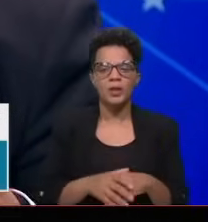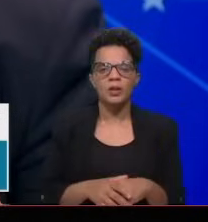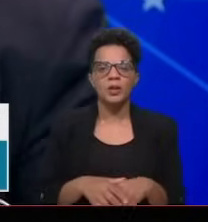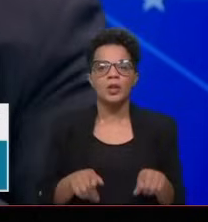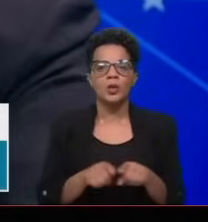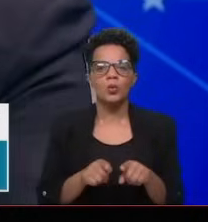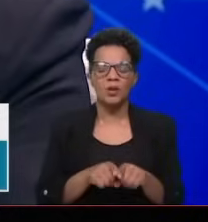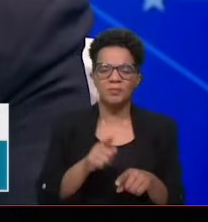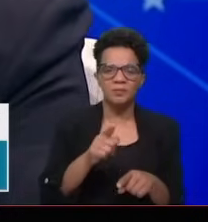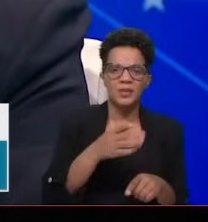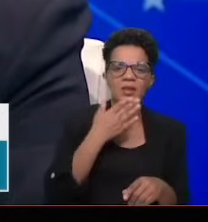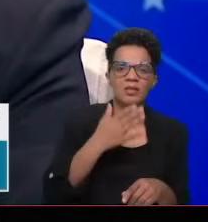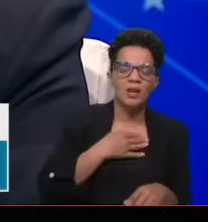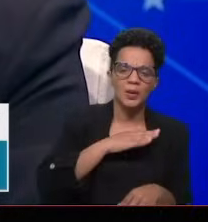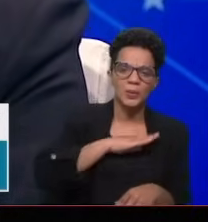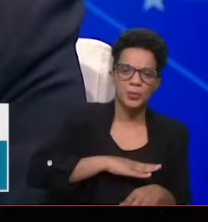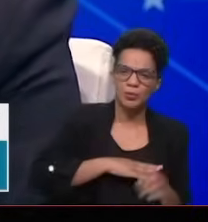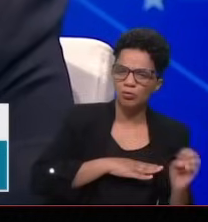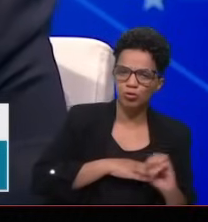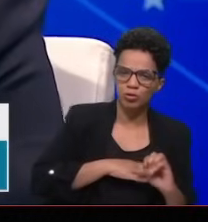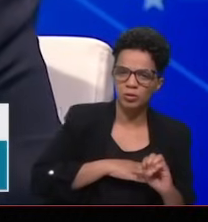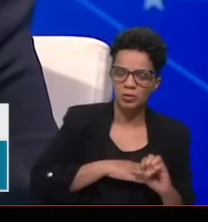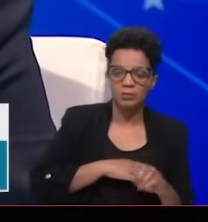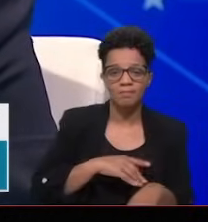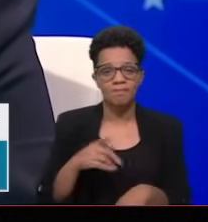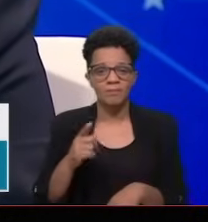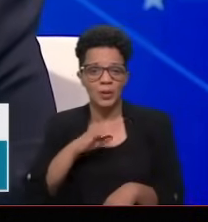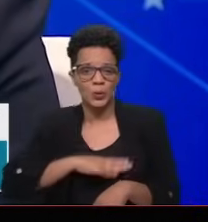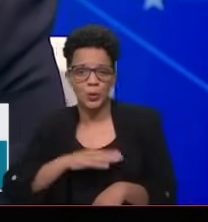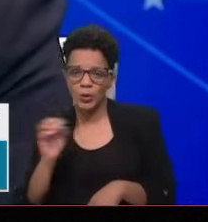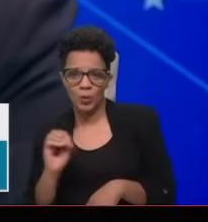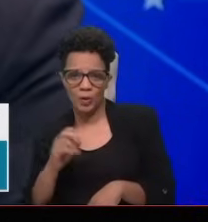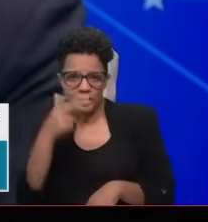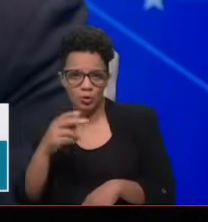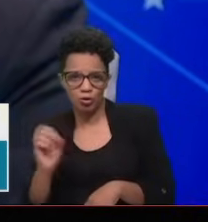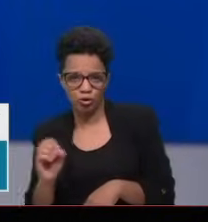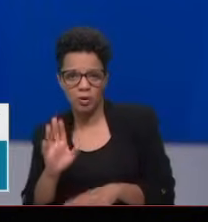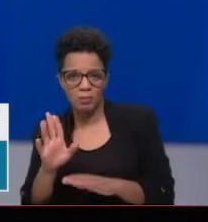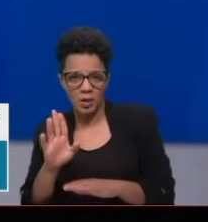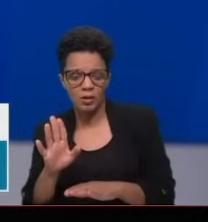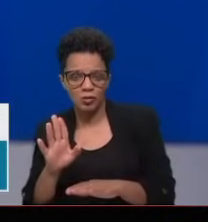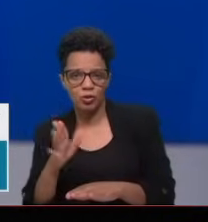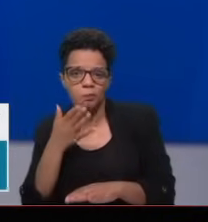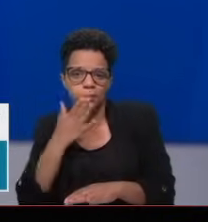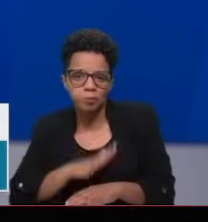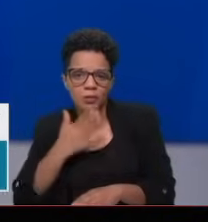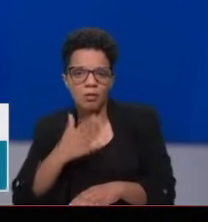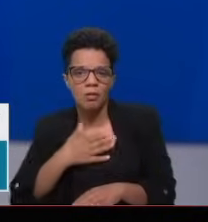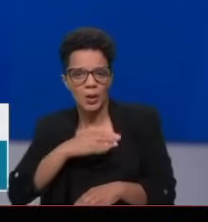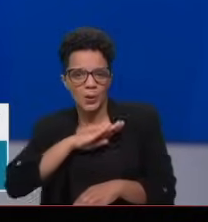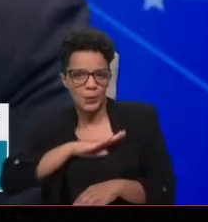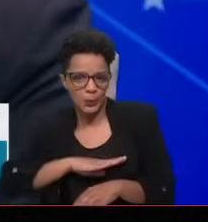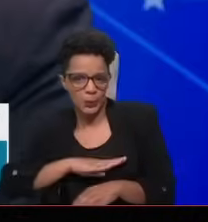força isso não é muito tranquilizador mesmo assim não é completamente tranquilizador não é mas é relativamente tranquilizador porque